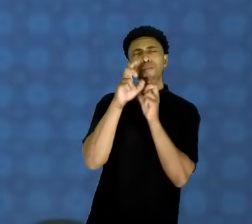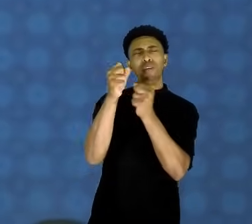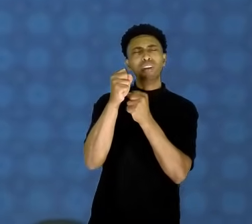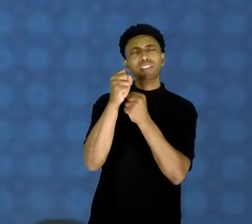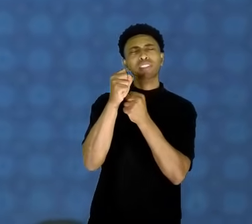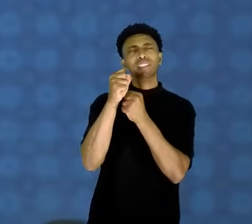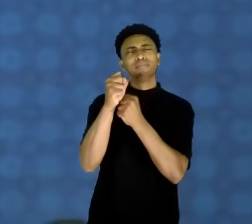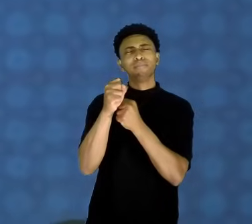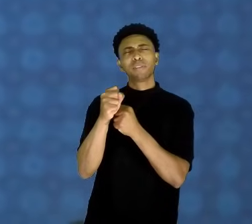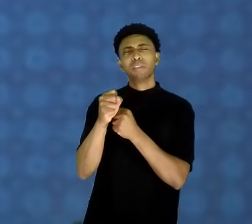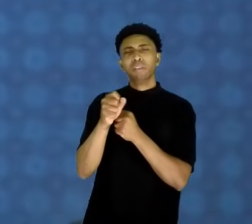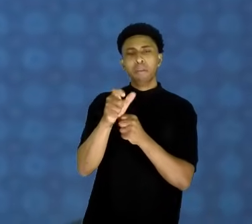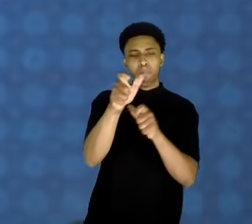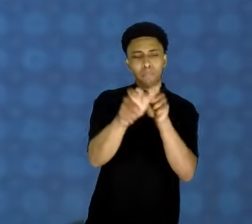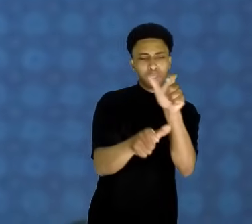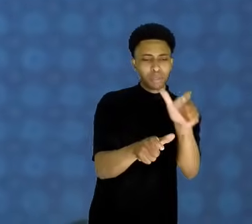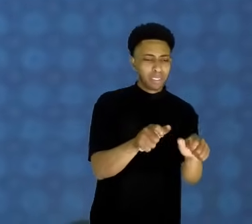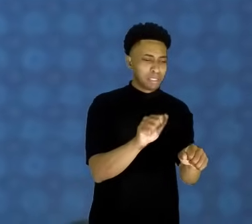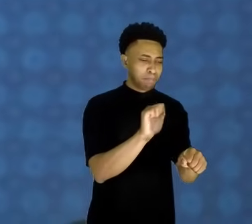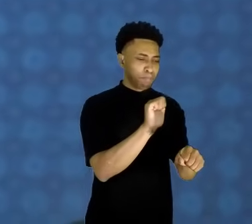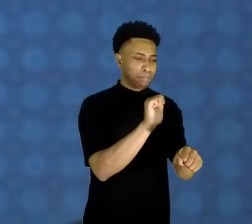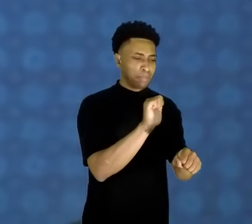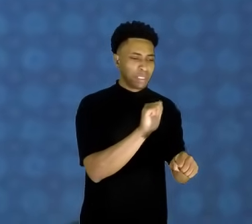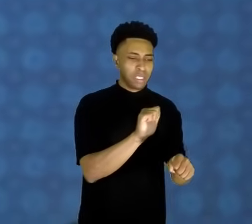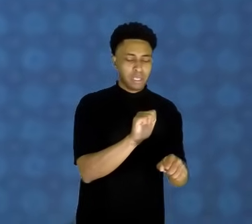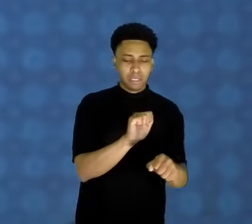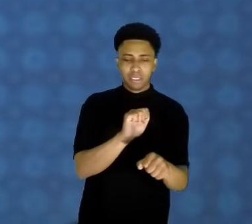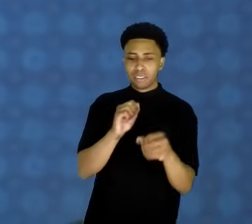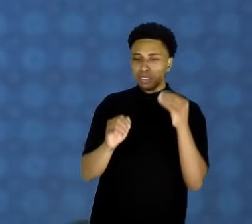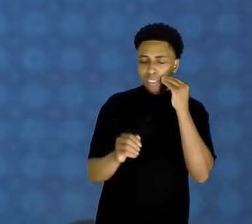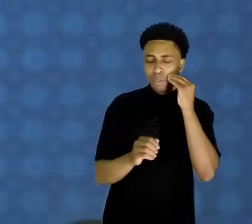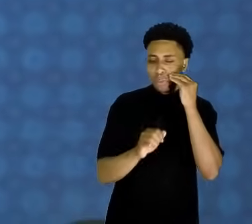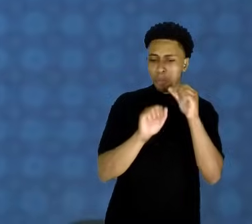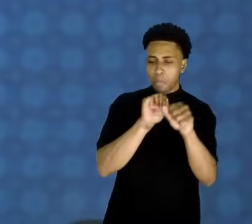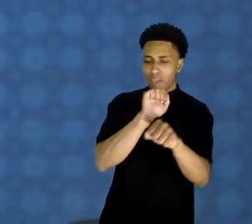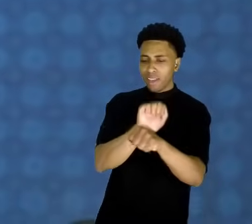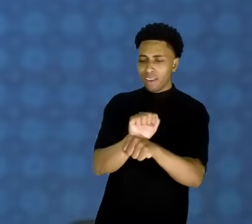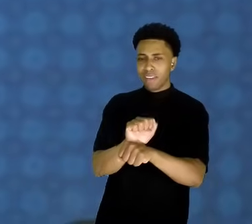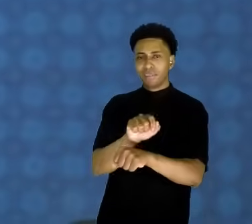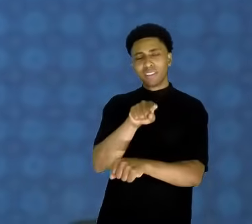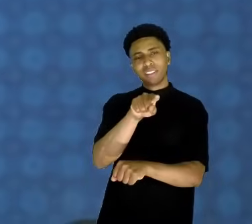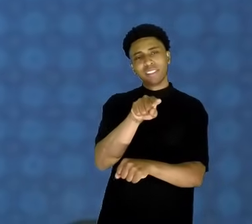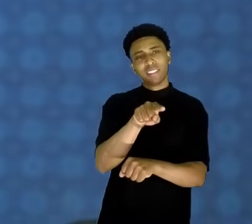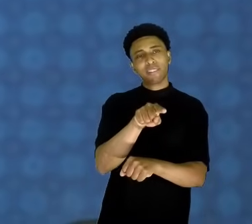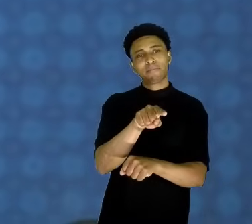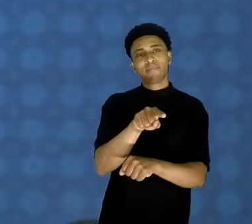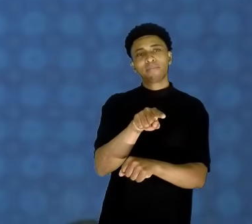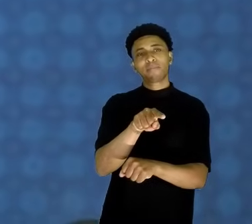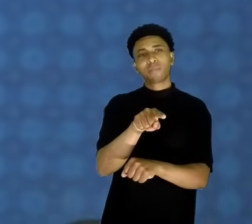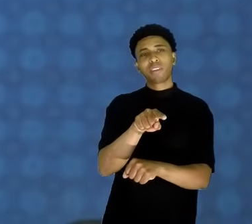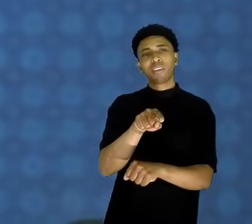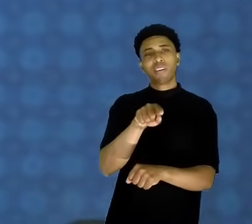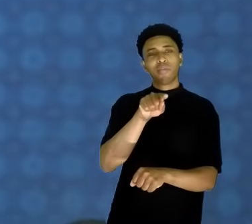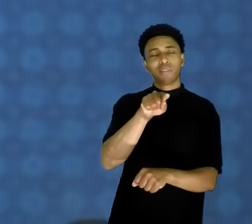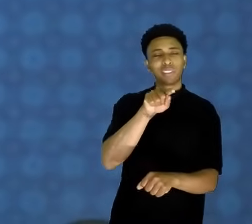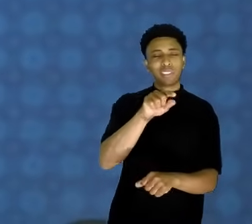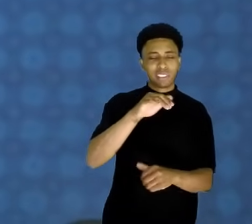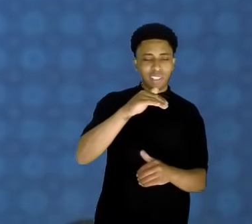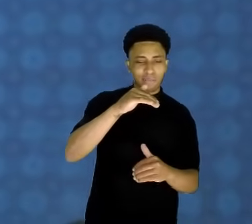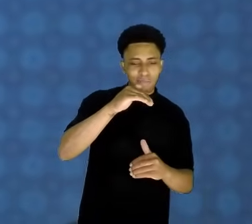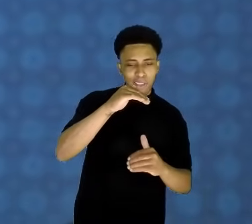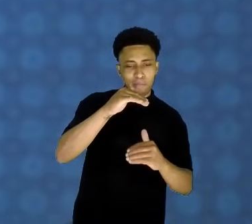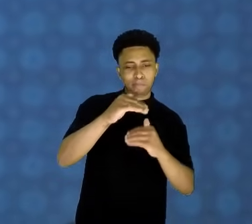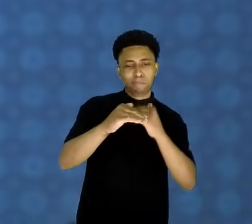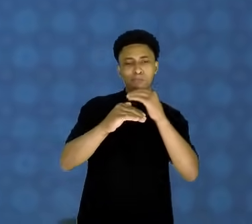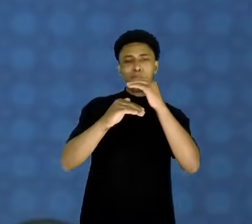na cama. Aqueles que tentarem paralisar sua fé, você vai sangrar um pouquinho, você vai sofrer um pouquinho, mas você irritantemente vai ser